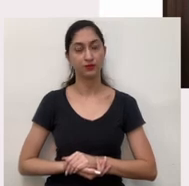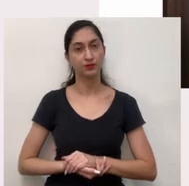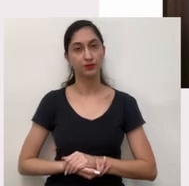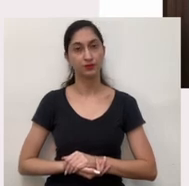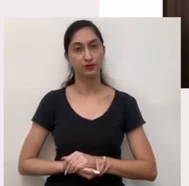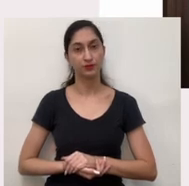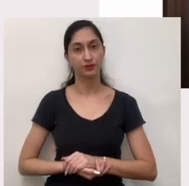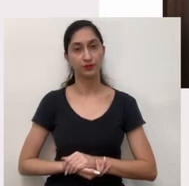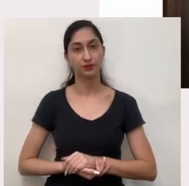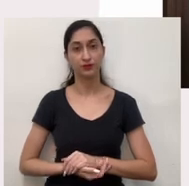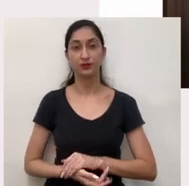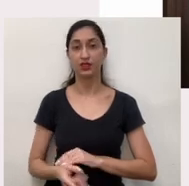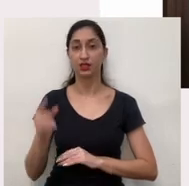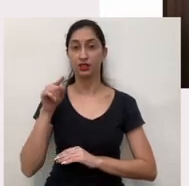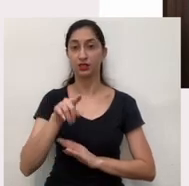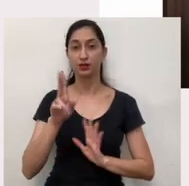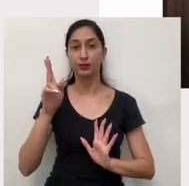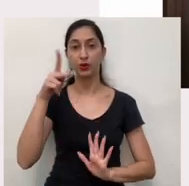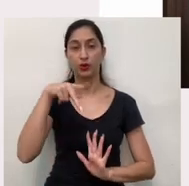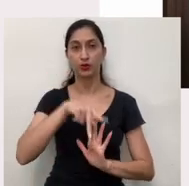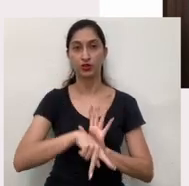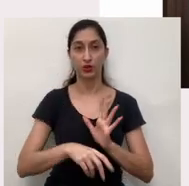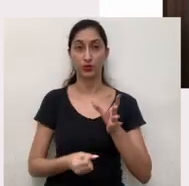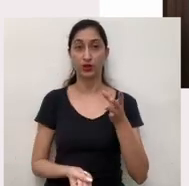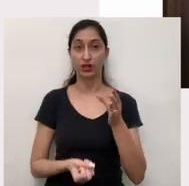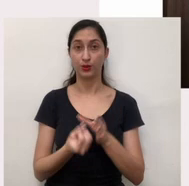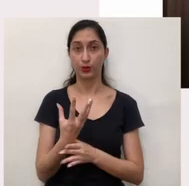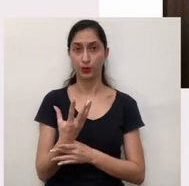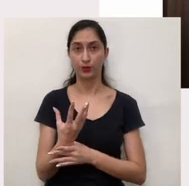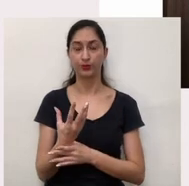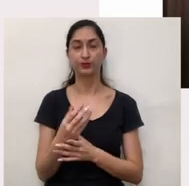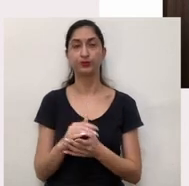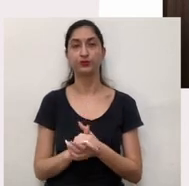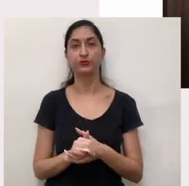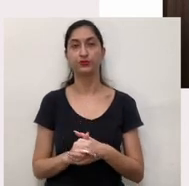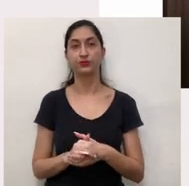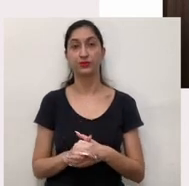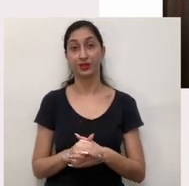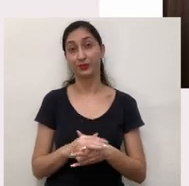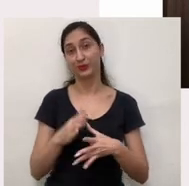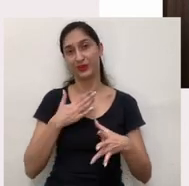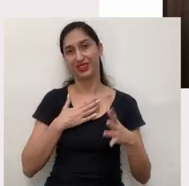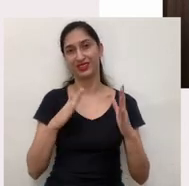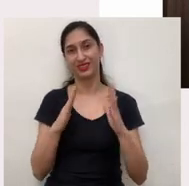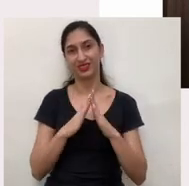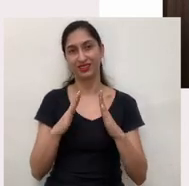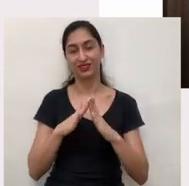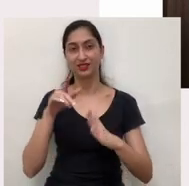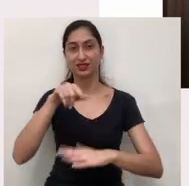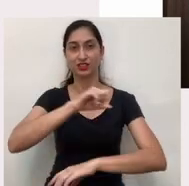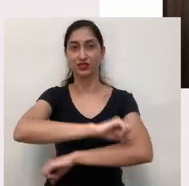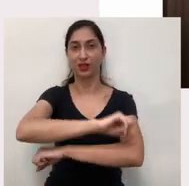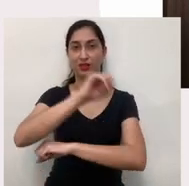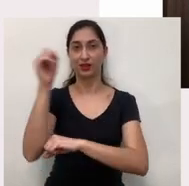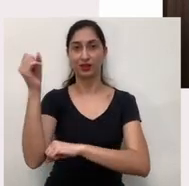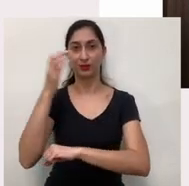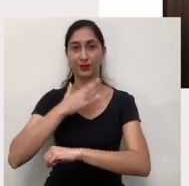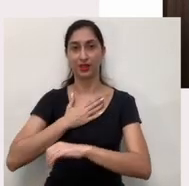O Urbano Ornamento é um projeto que nasce da minha casa, né? Essa é a janela da minha